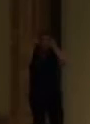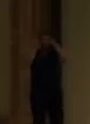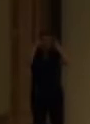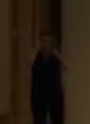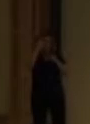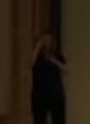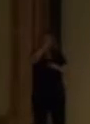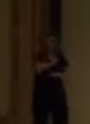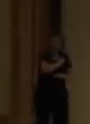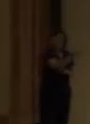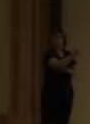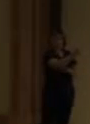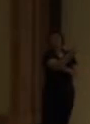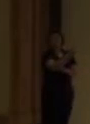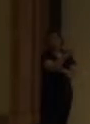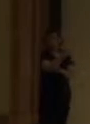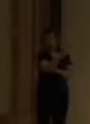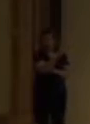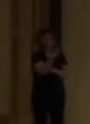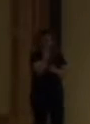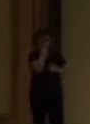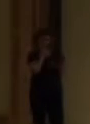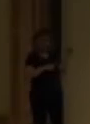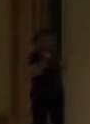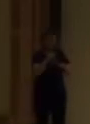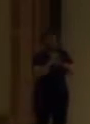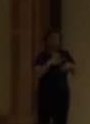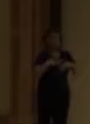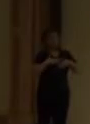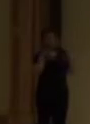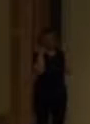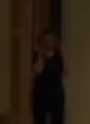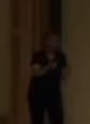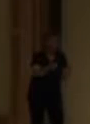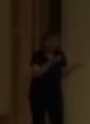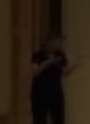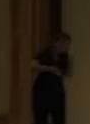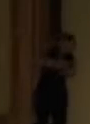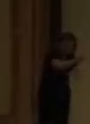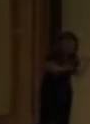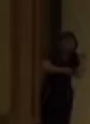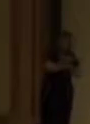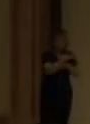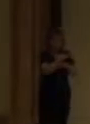de cume civilizacional e de bem-estar a que todos no mundo teriam chegado um